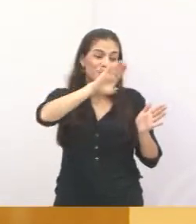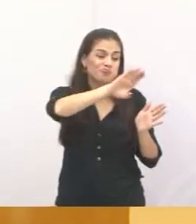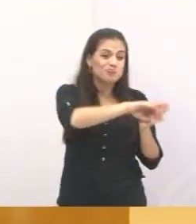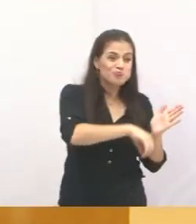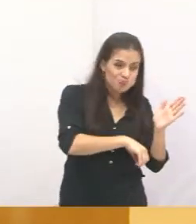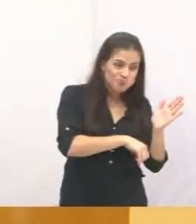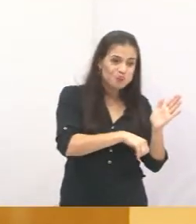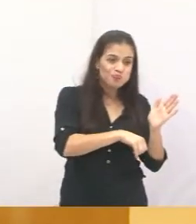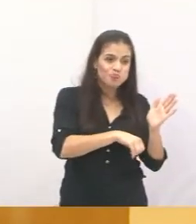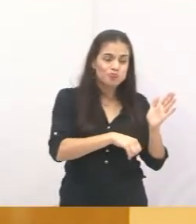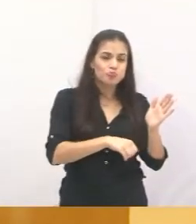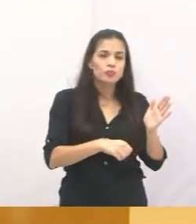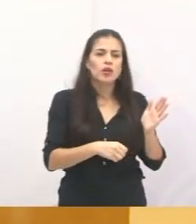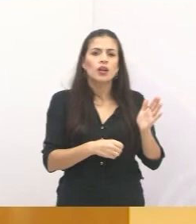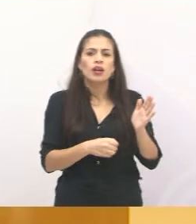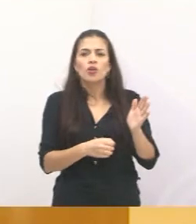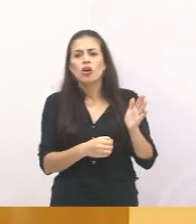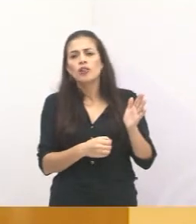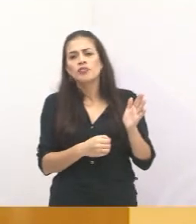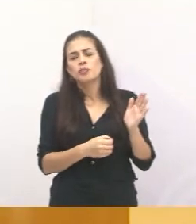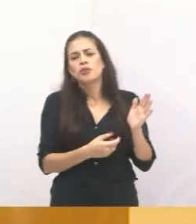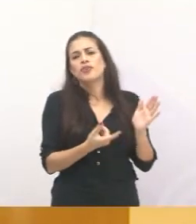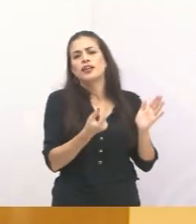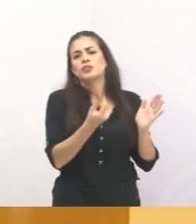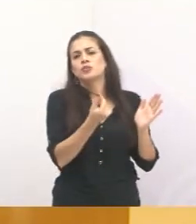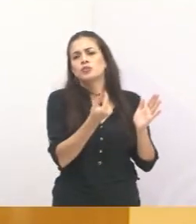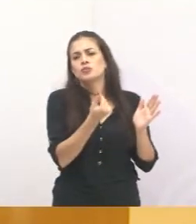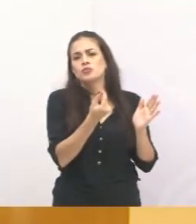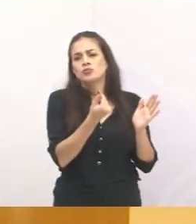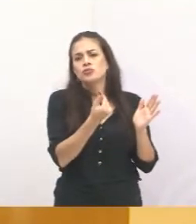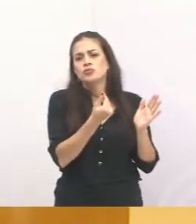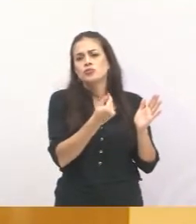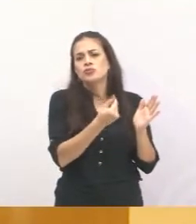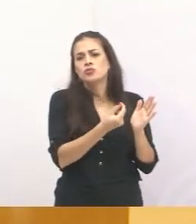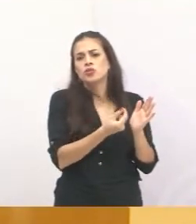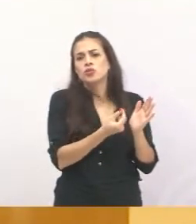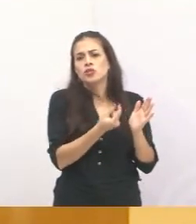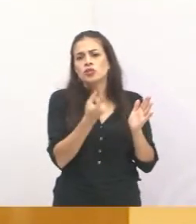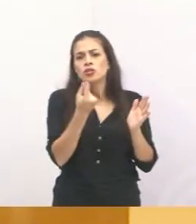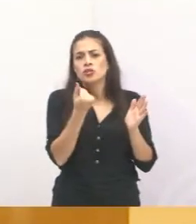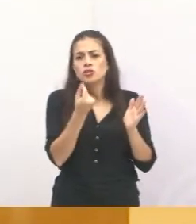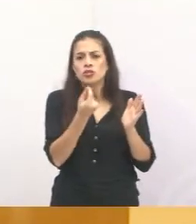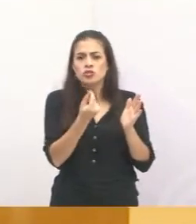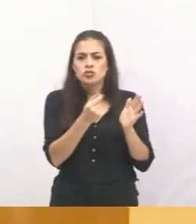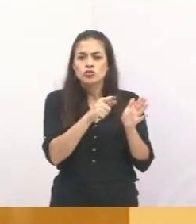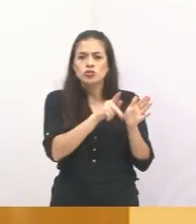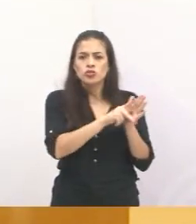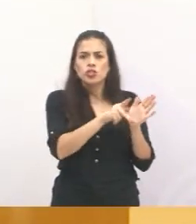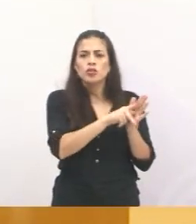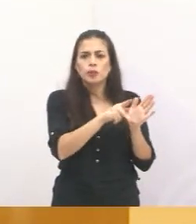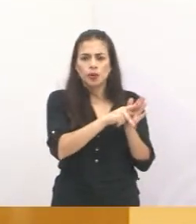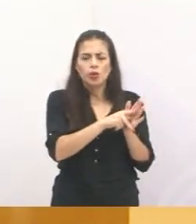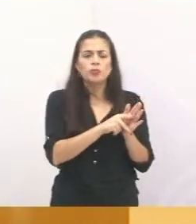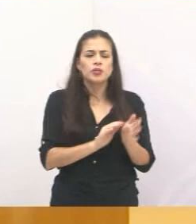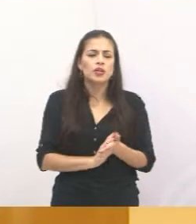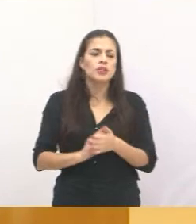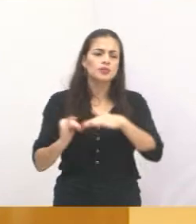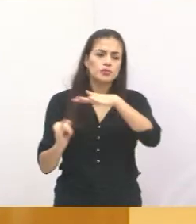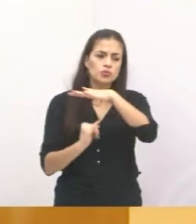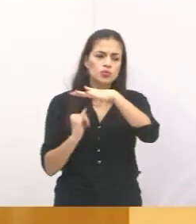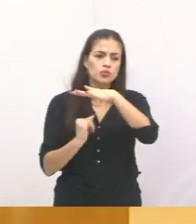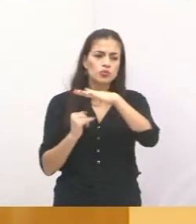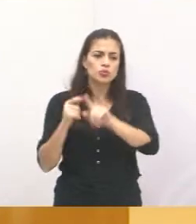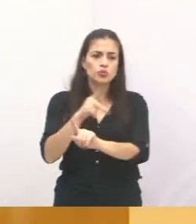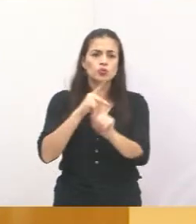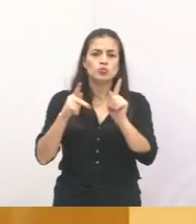à época arrombou as finanças do IPMJ. Então é